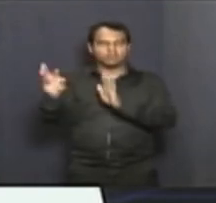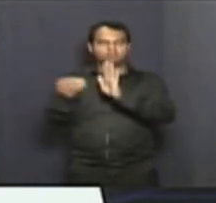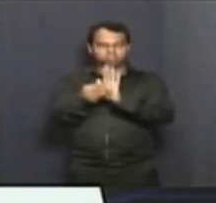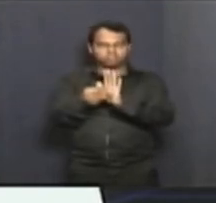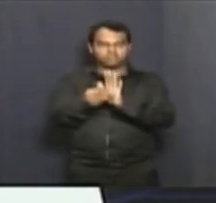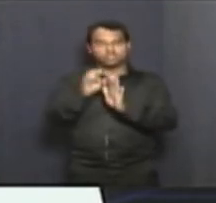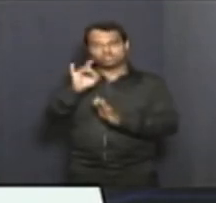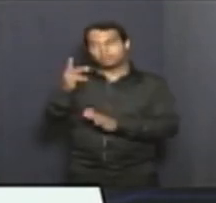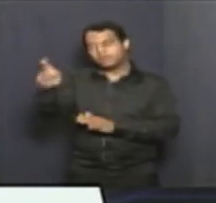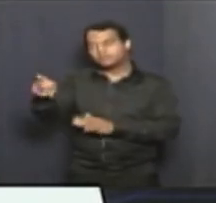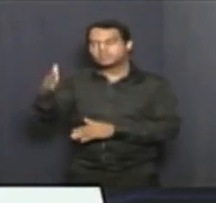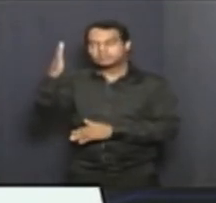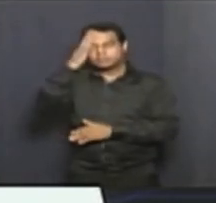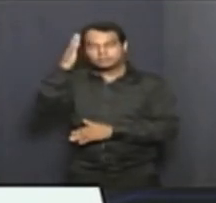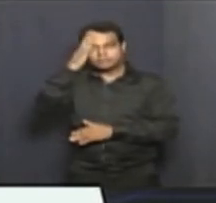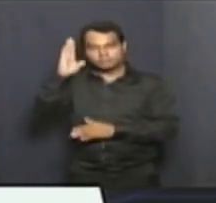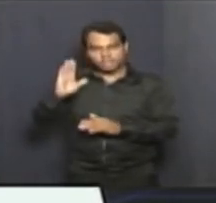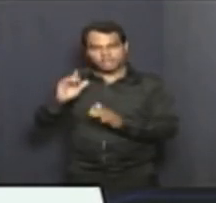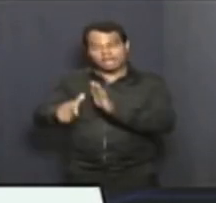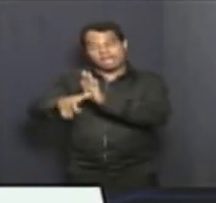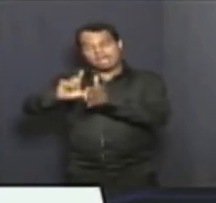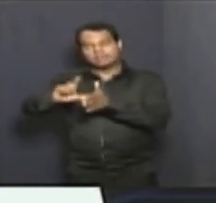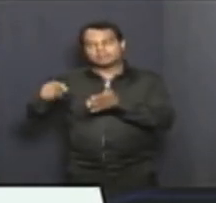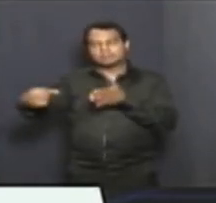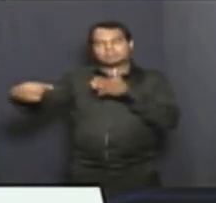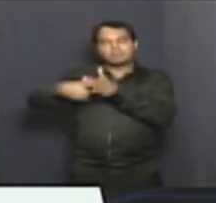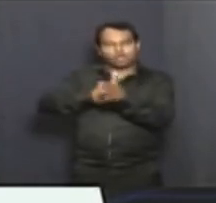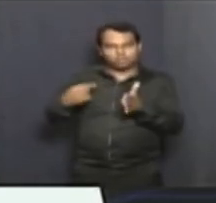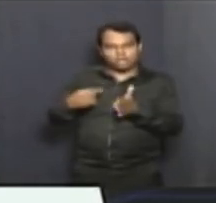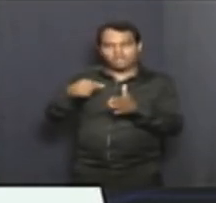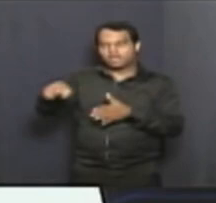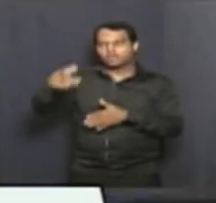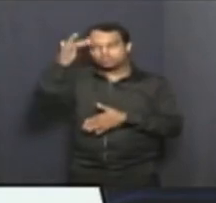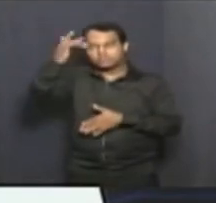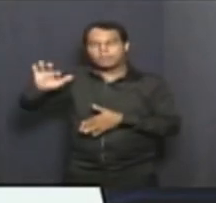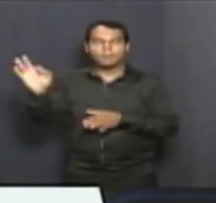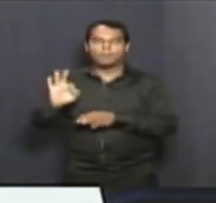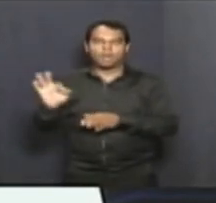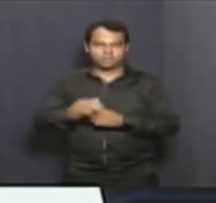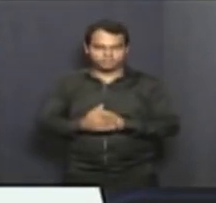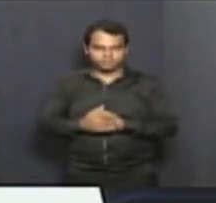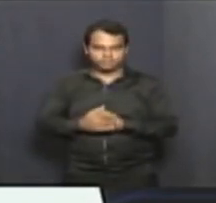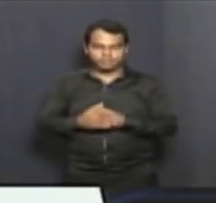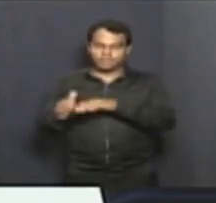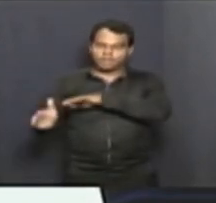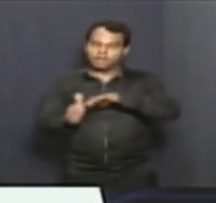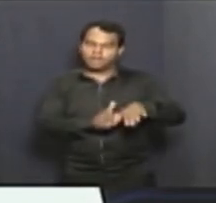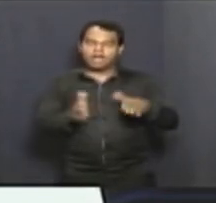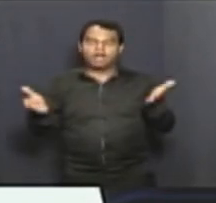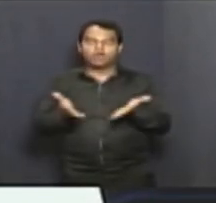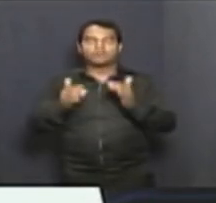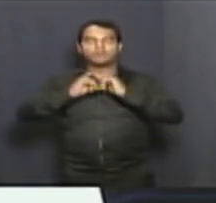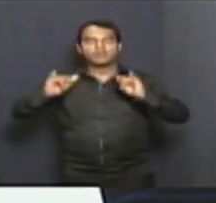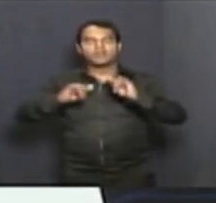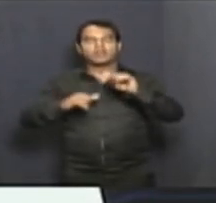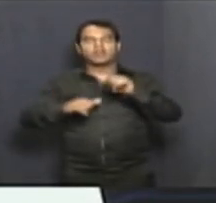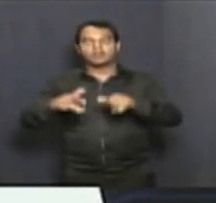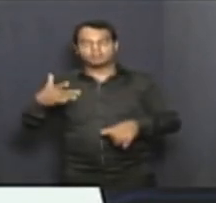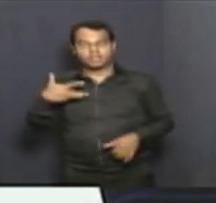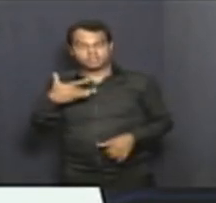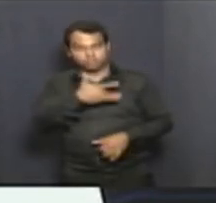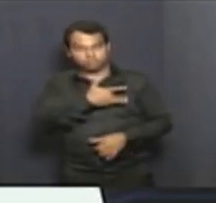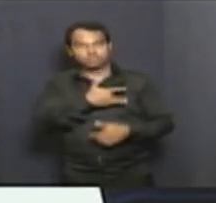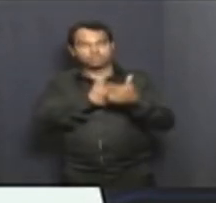para seu conhecimento antes do senhor fazer uma pergunta sem conhecer o fato e pra falar em saúde eu volto aqui o tema